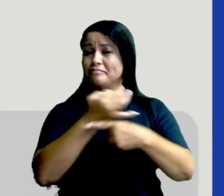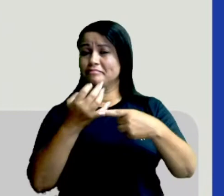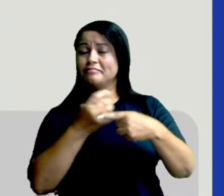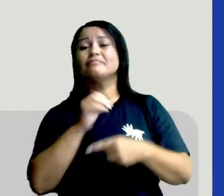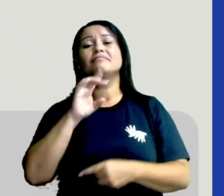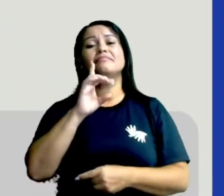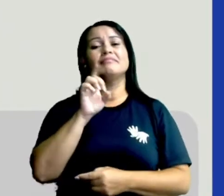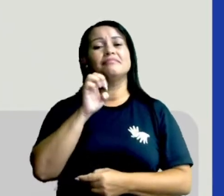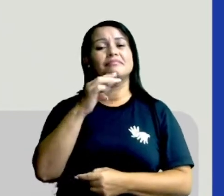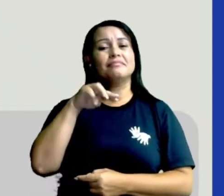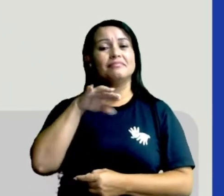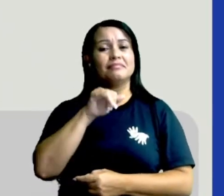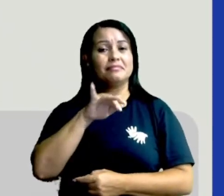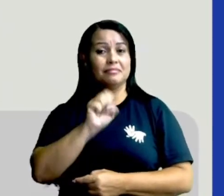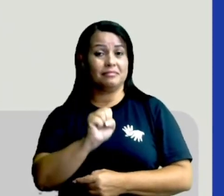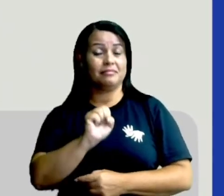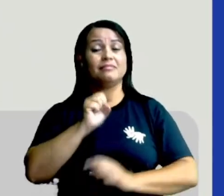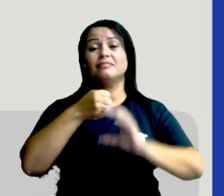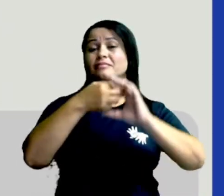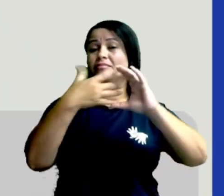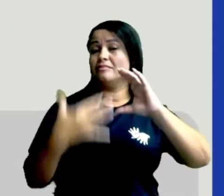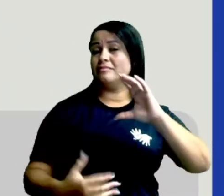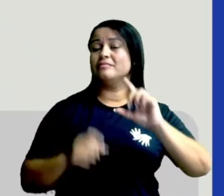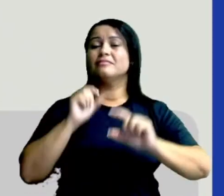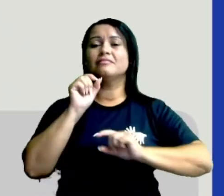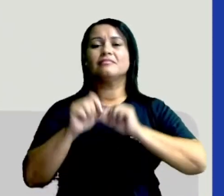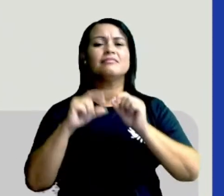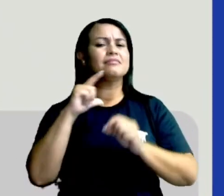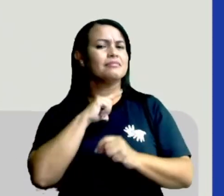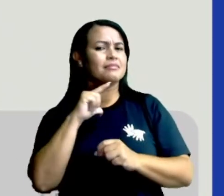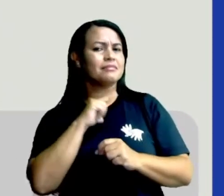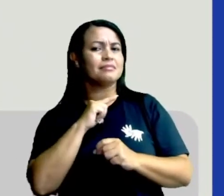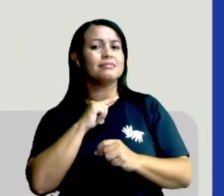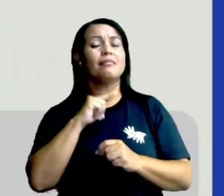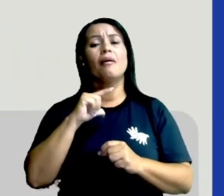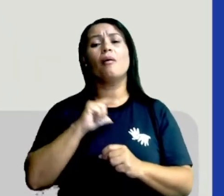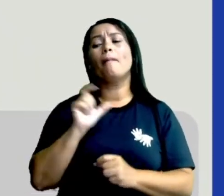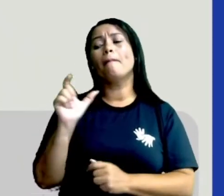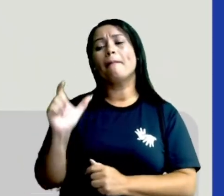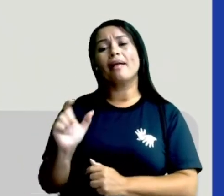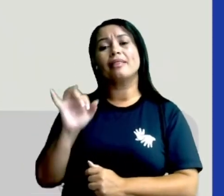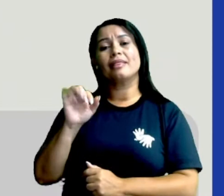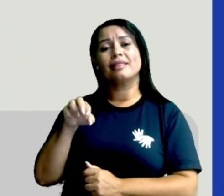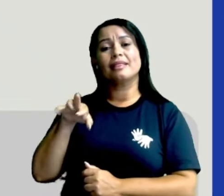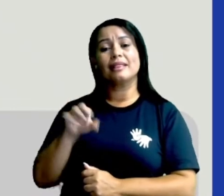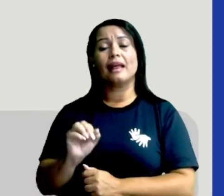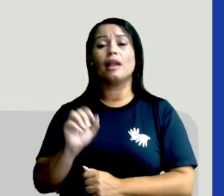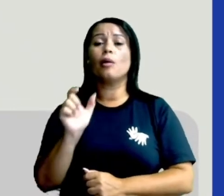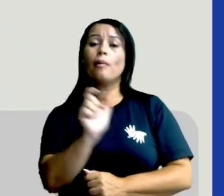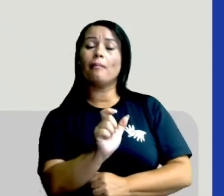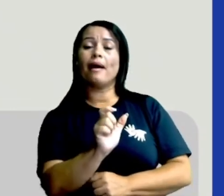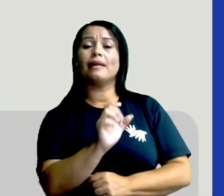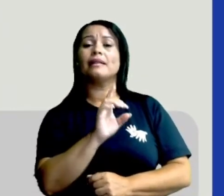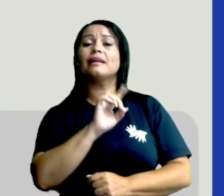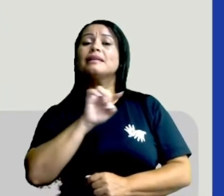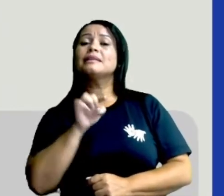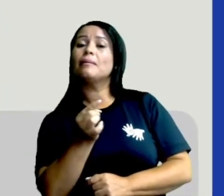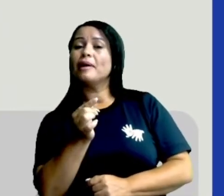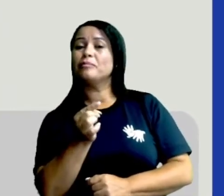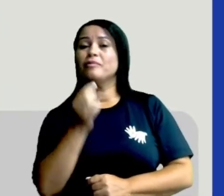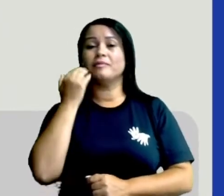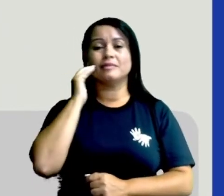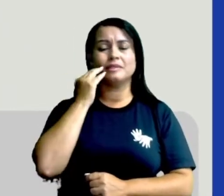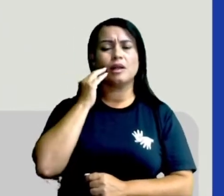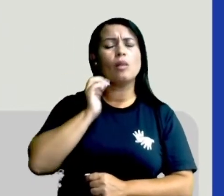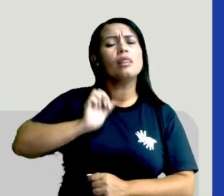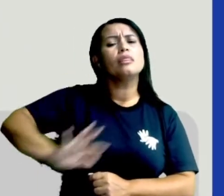números decimais são caracterizados por ter uma parte inteira e uma parte decimal, separados por vírgula.